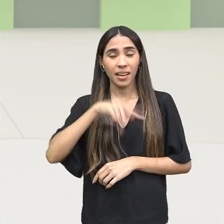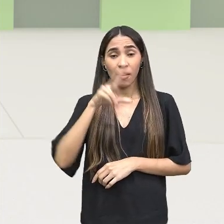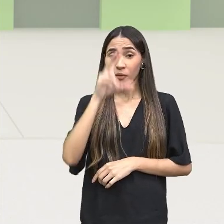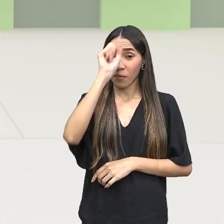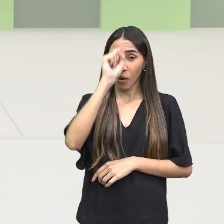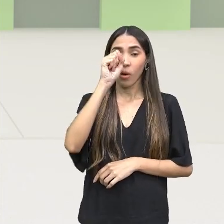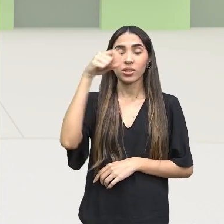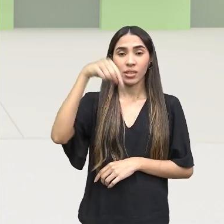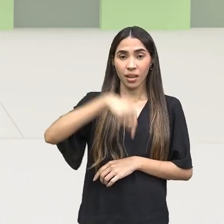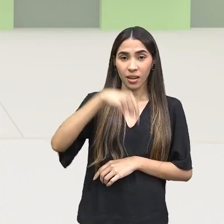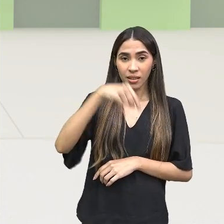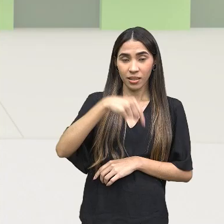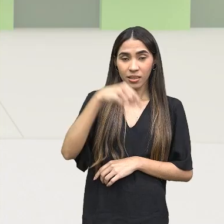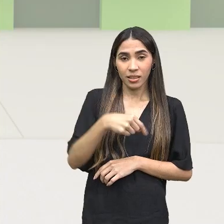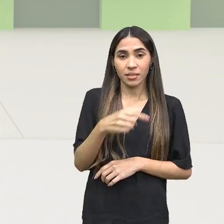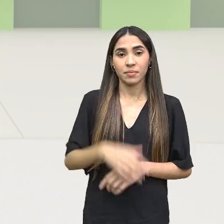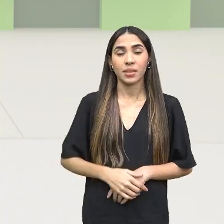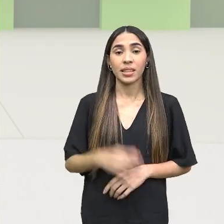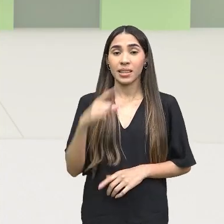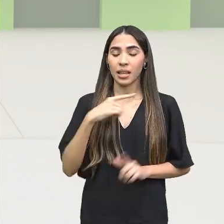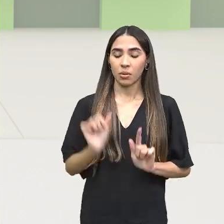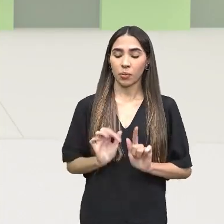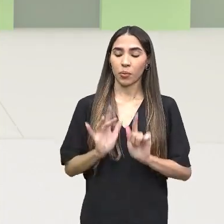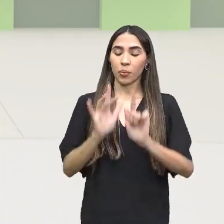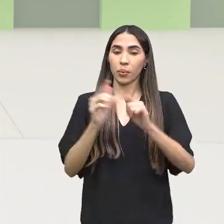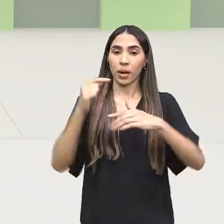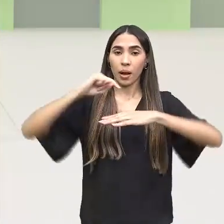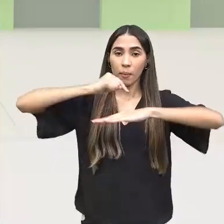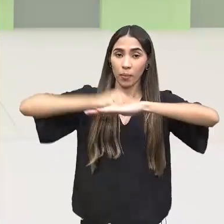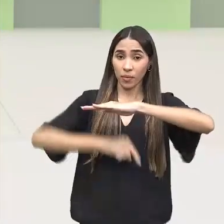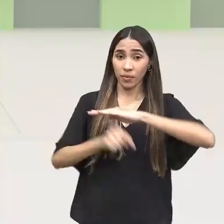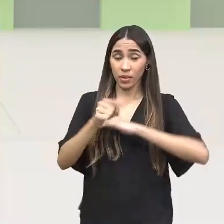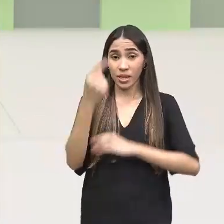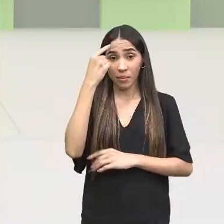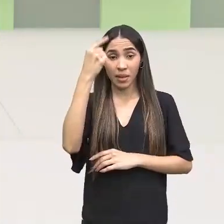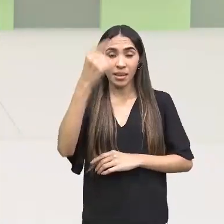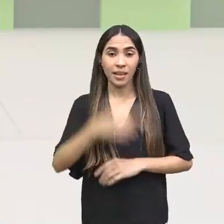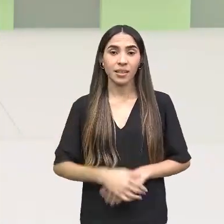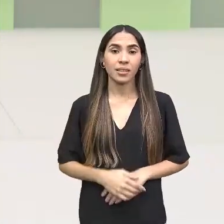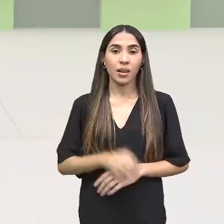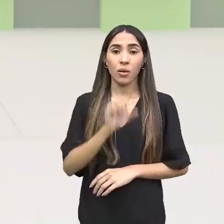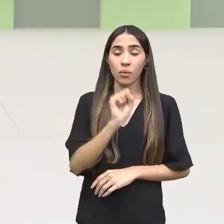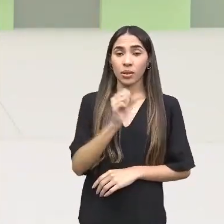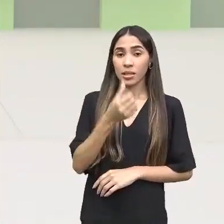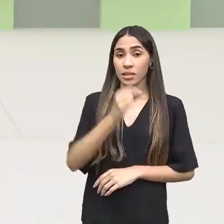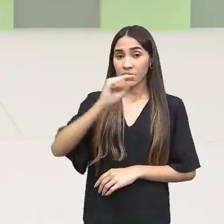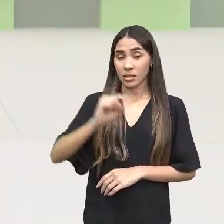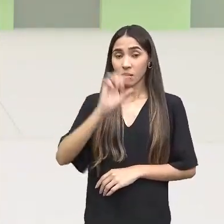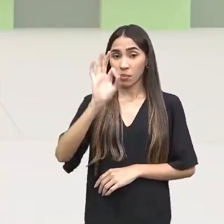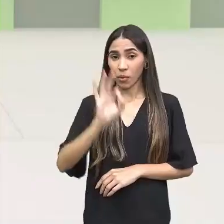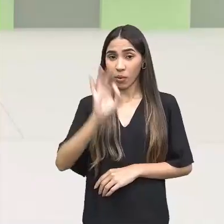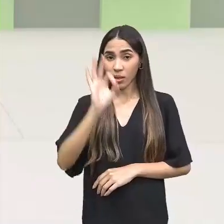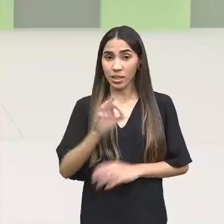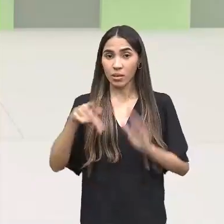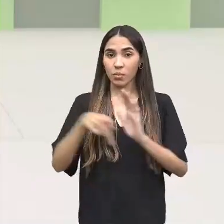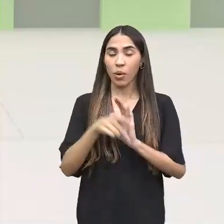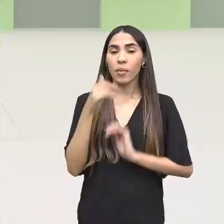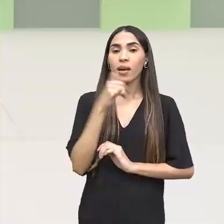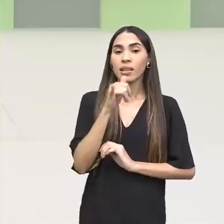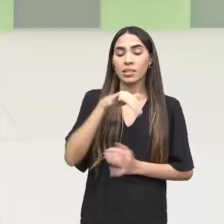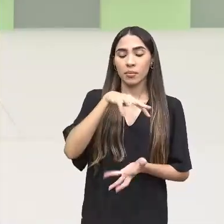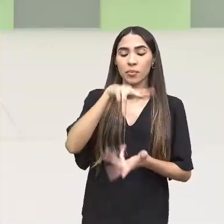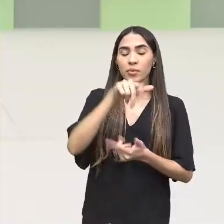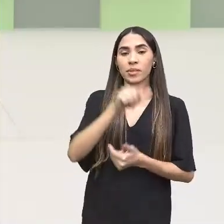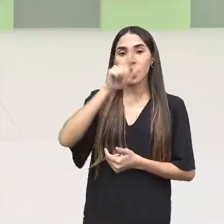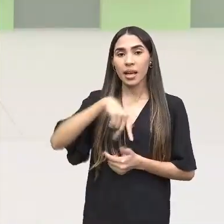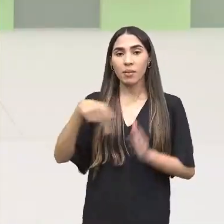predominantemente composta por combustíveis fósseis. Para vocês terem uma ideia, 86% da matriz energética mundial